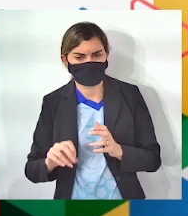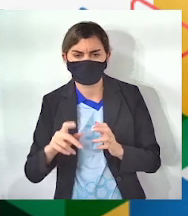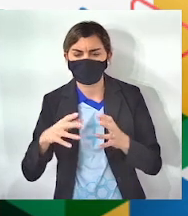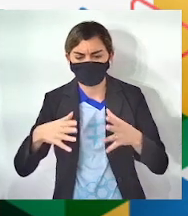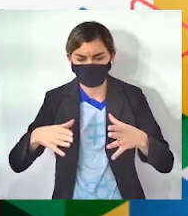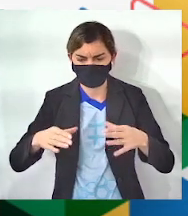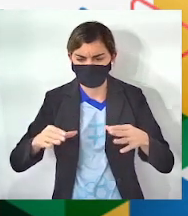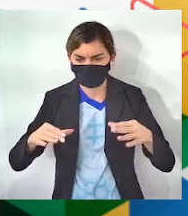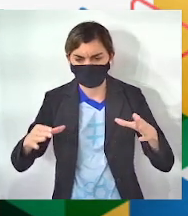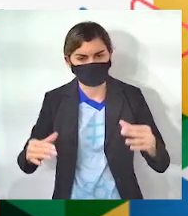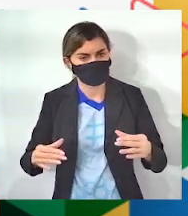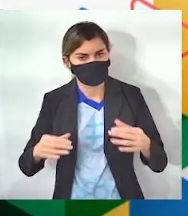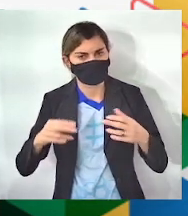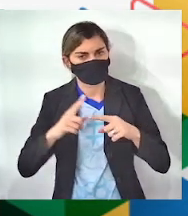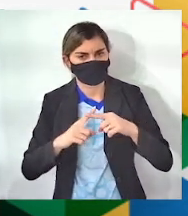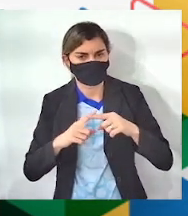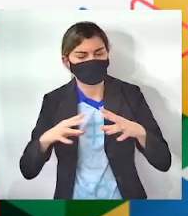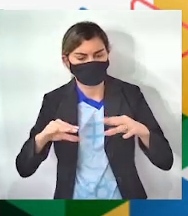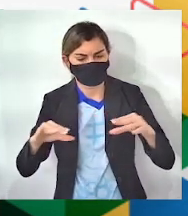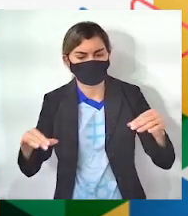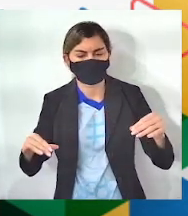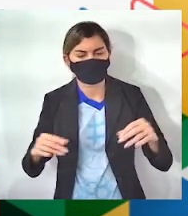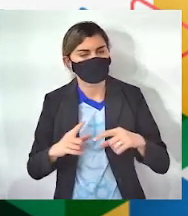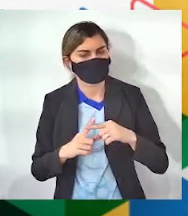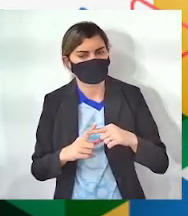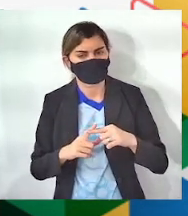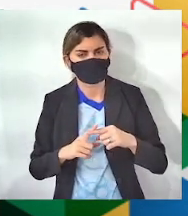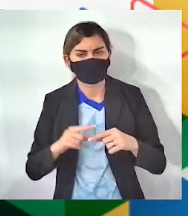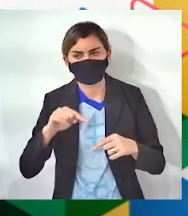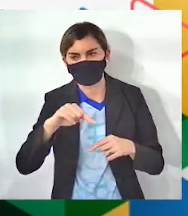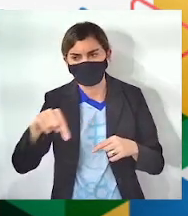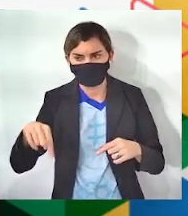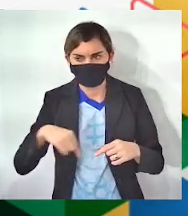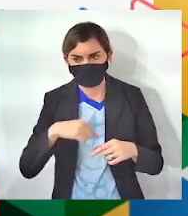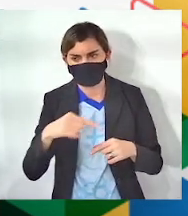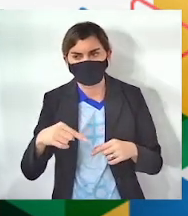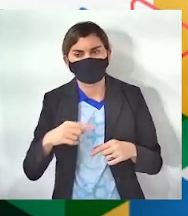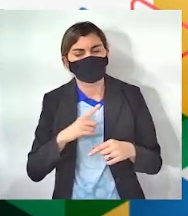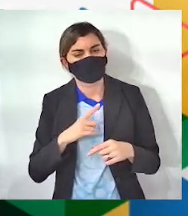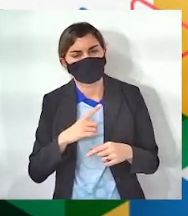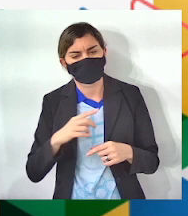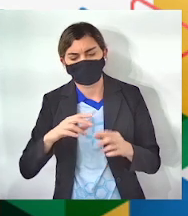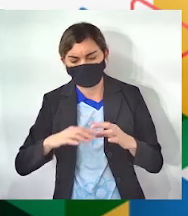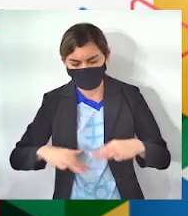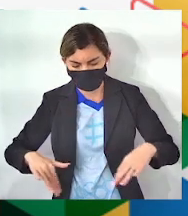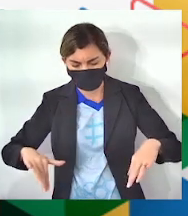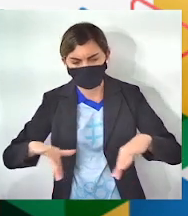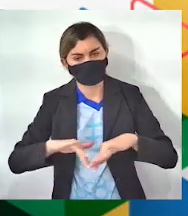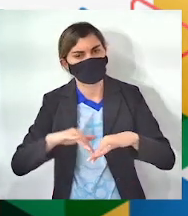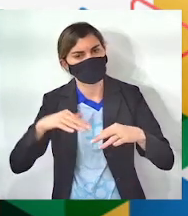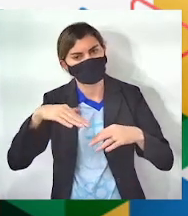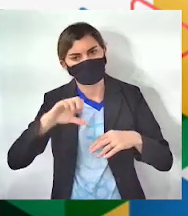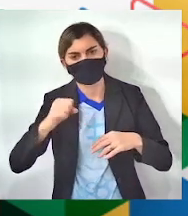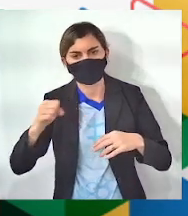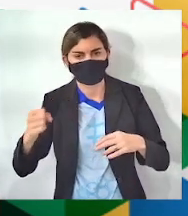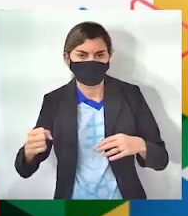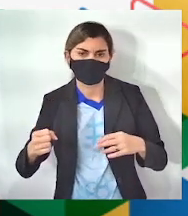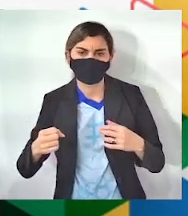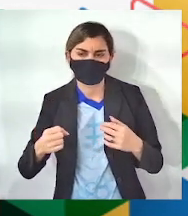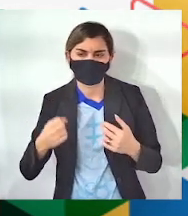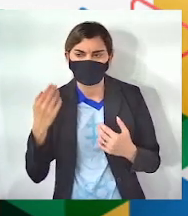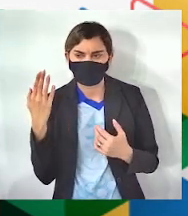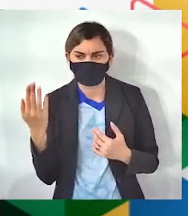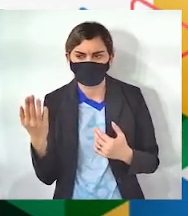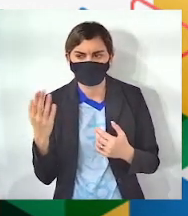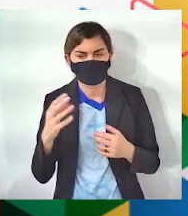uma massa positiva, gelatinosa, e cravados, sobretudo na superfície dessa massa, dessa